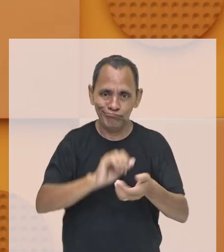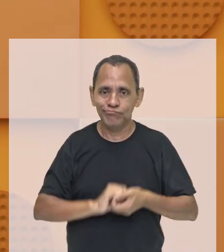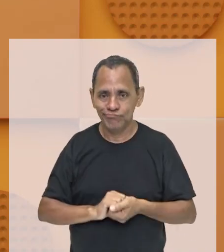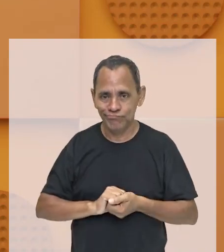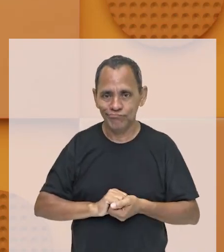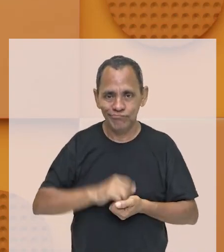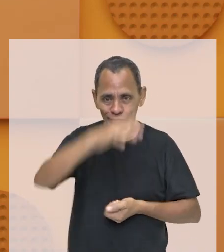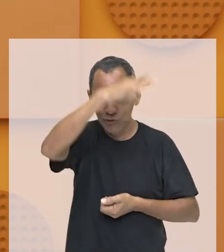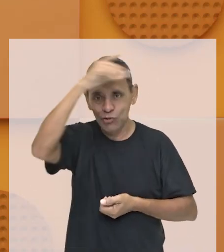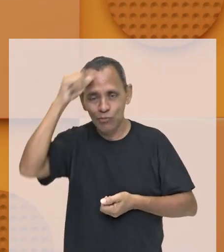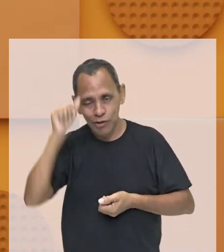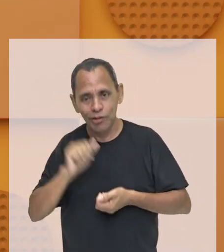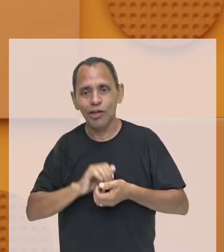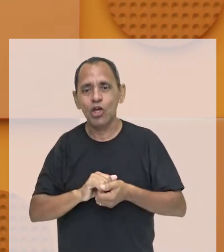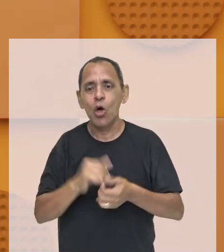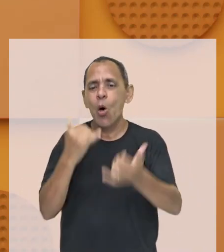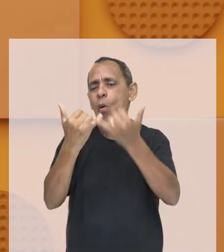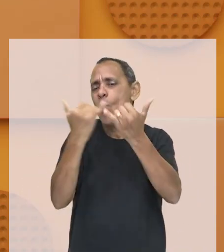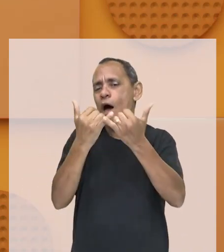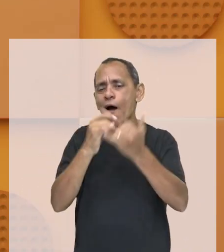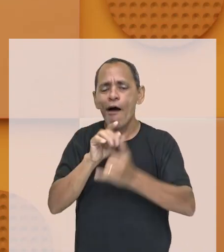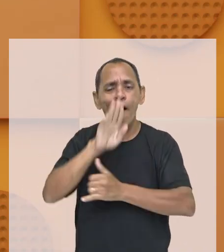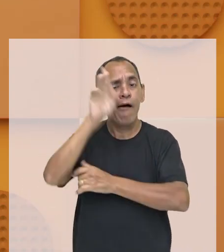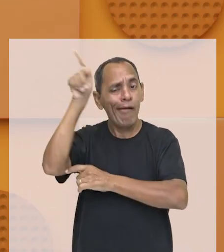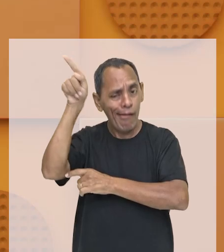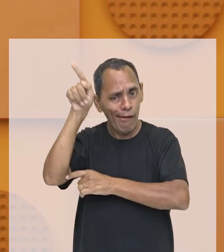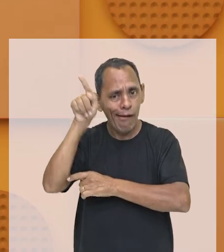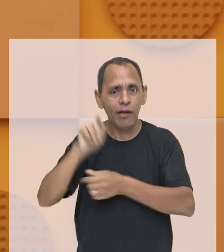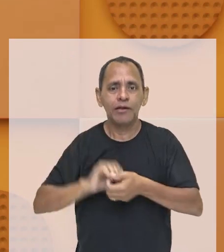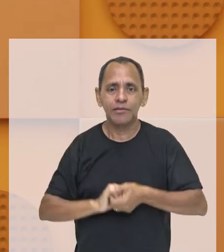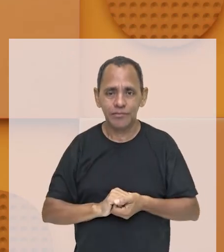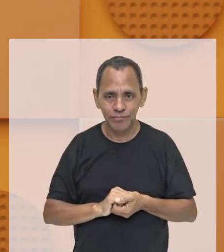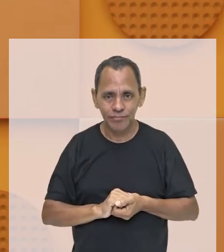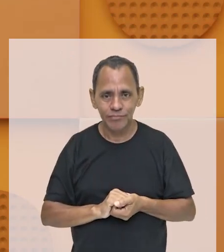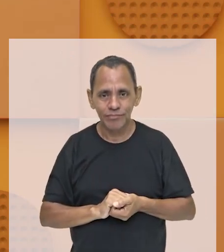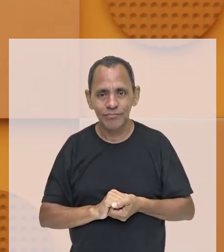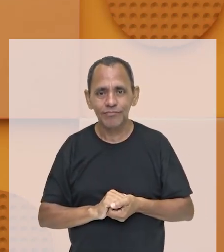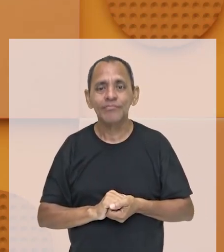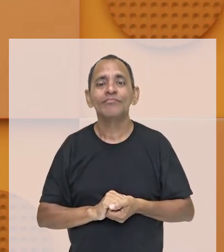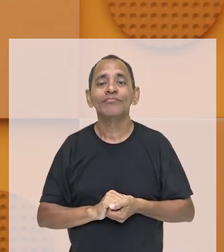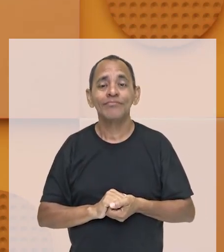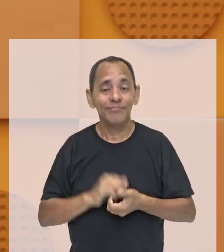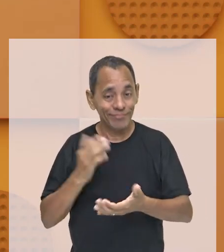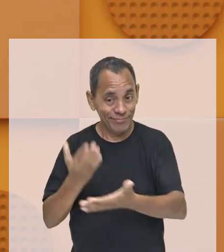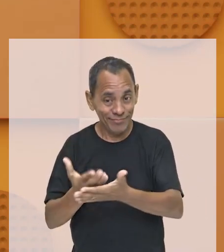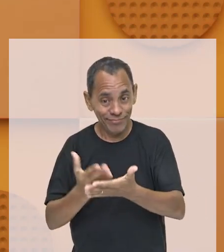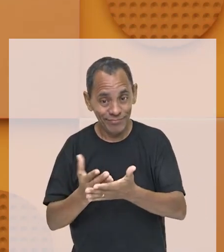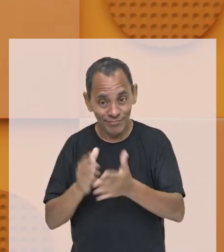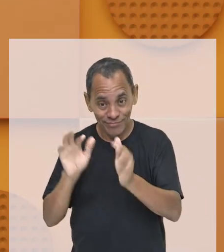bem parecida com o que se verifica ali, tá bom? Gente,